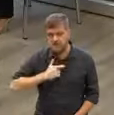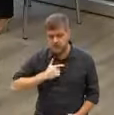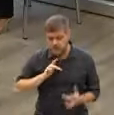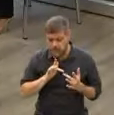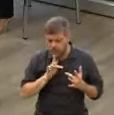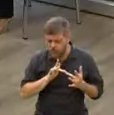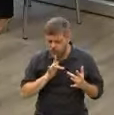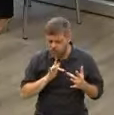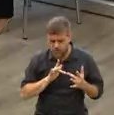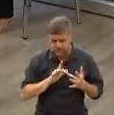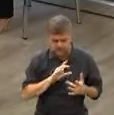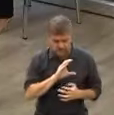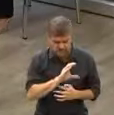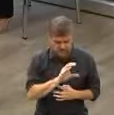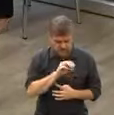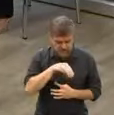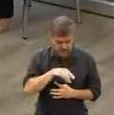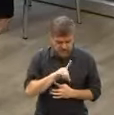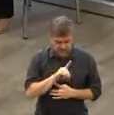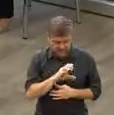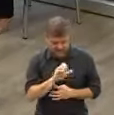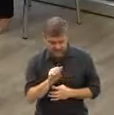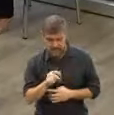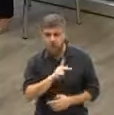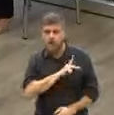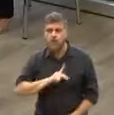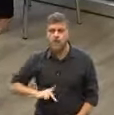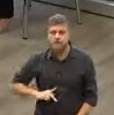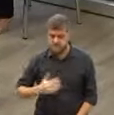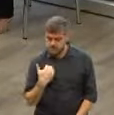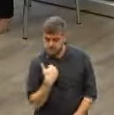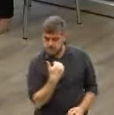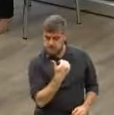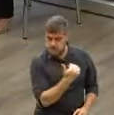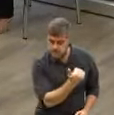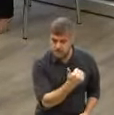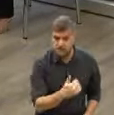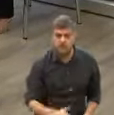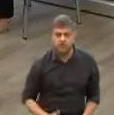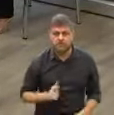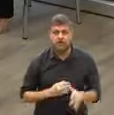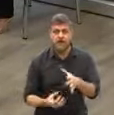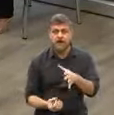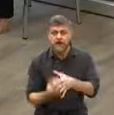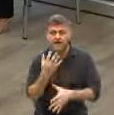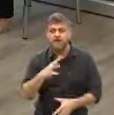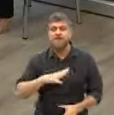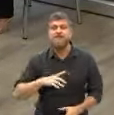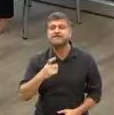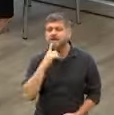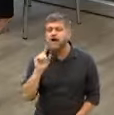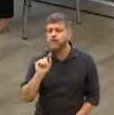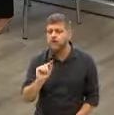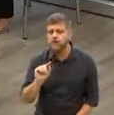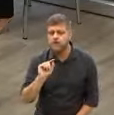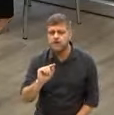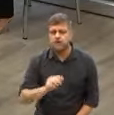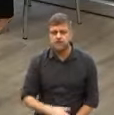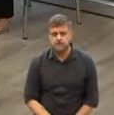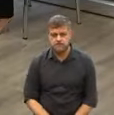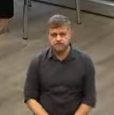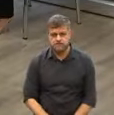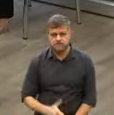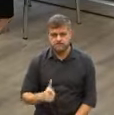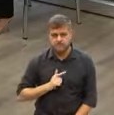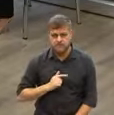ligado ao CMDCA. Inclusive o presidente na época nos chamou e foi quando se instituiu em Campinas